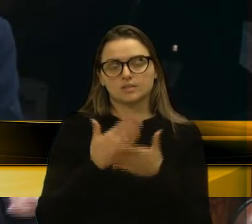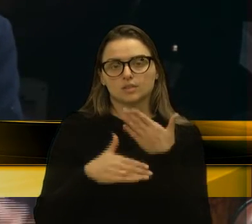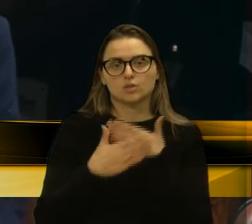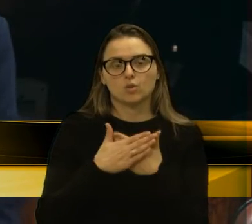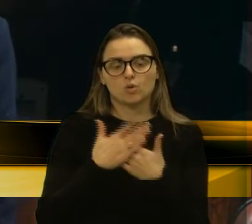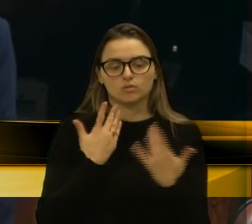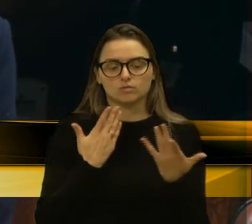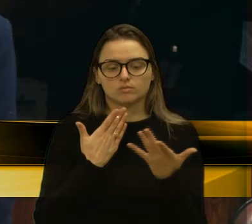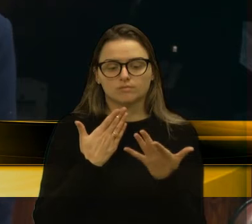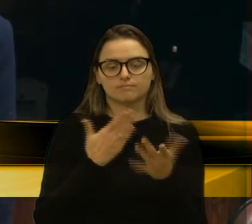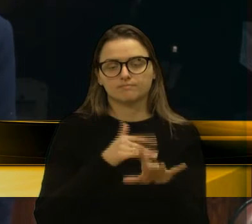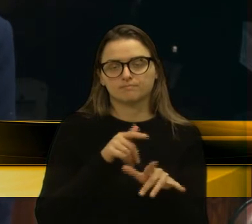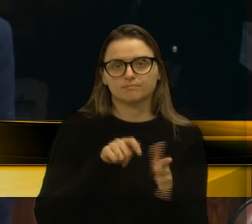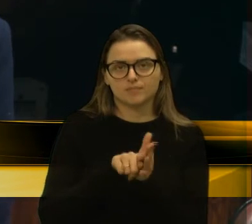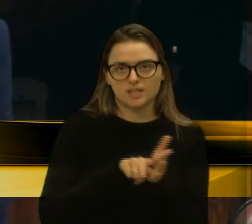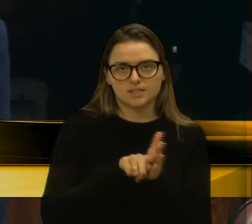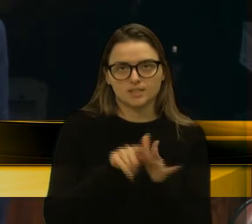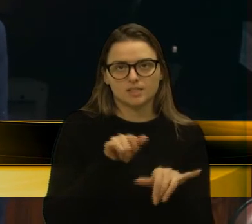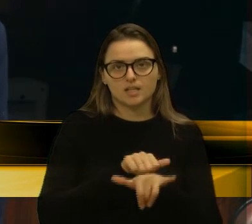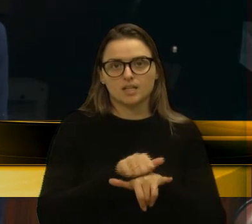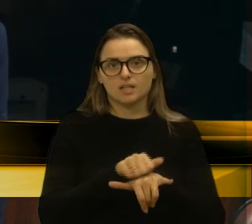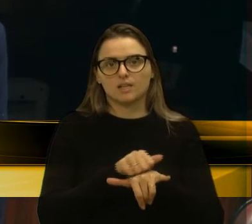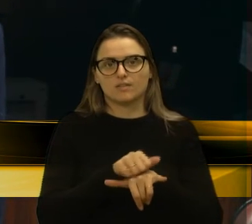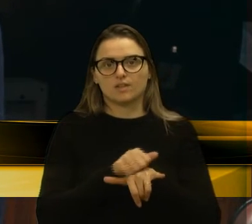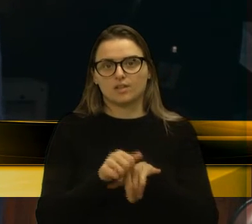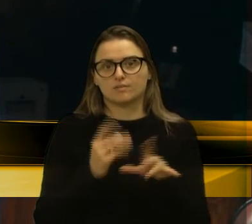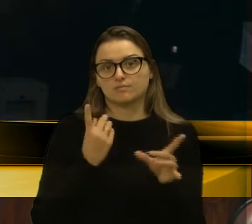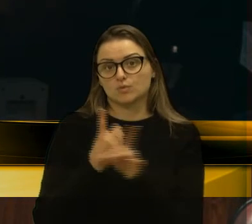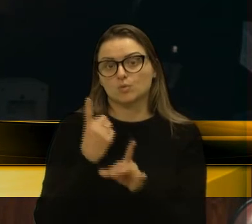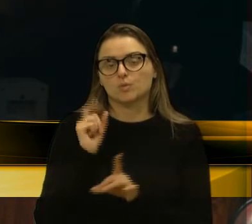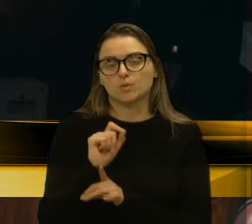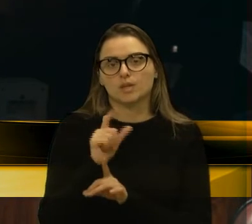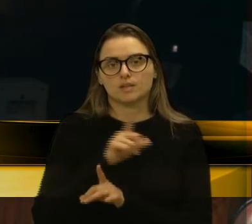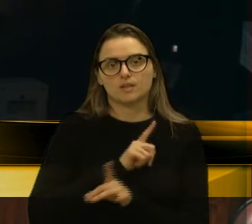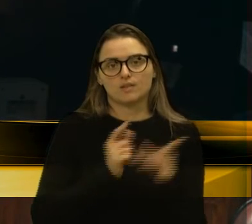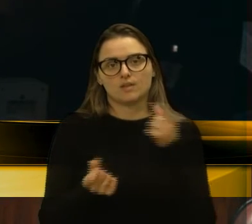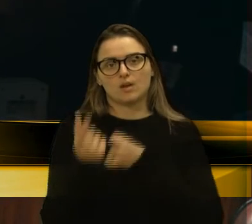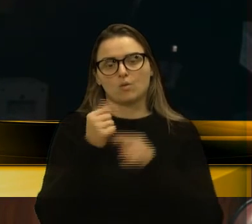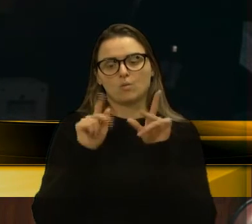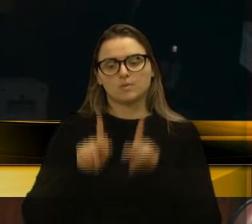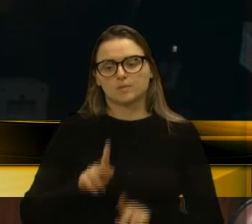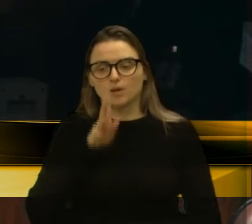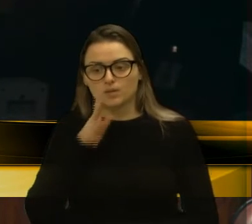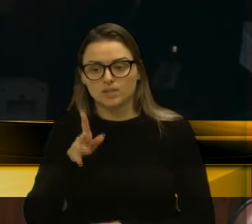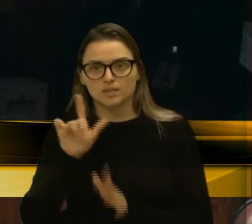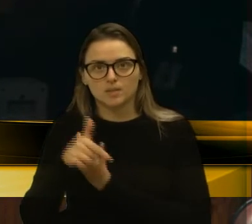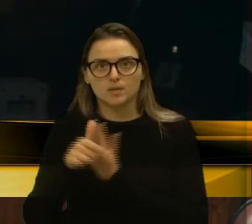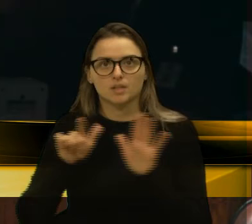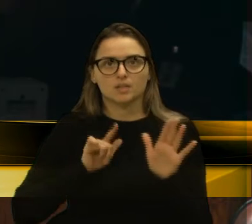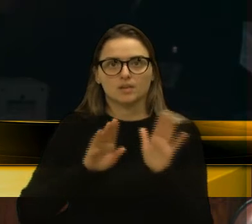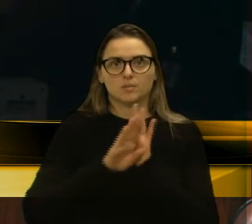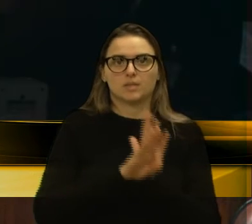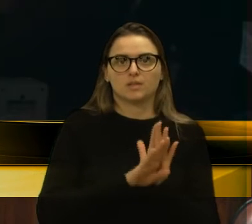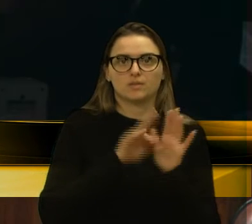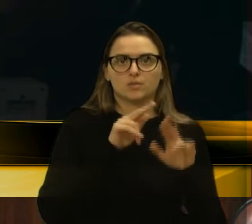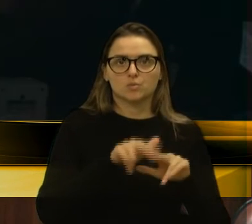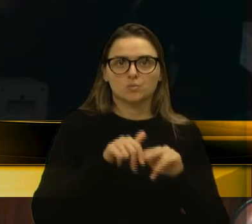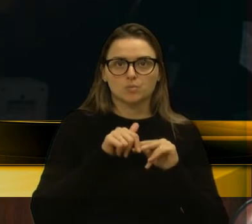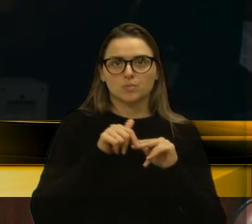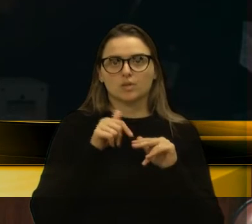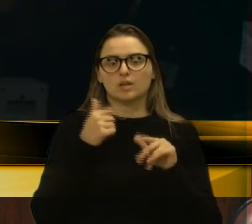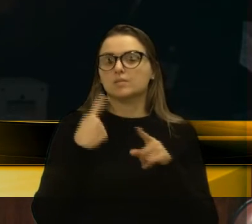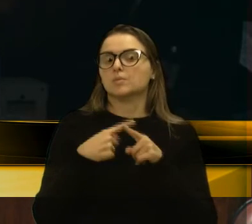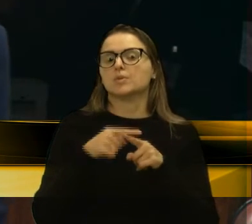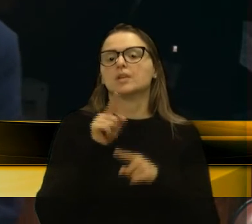descobriu que réus foram beneficiados com motivação política, né?